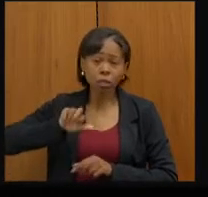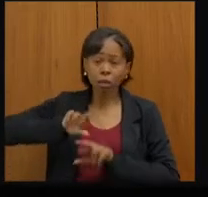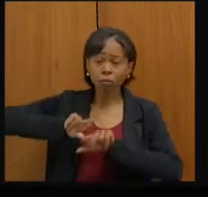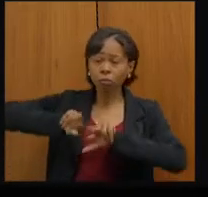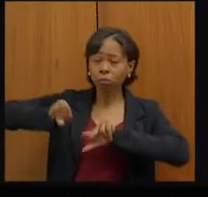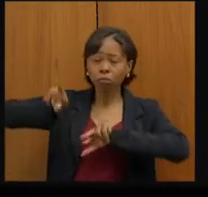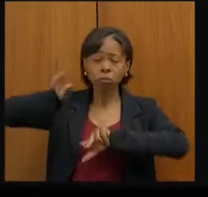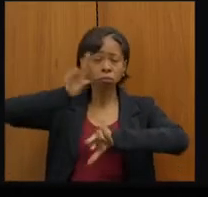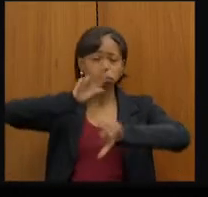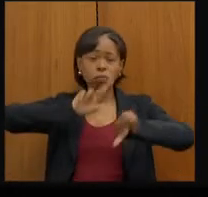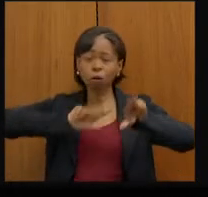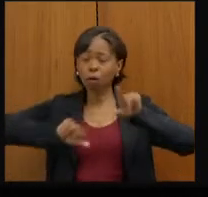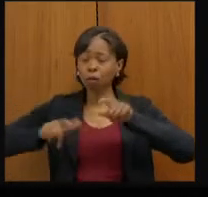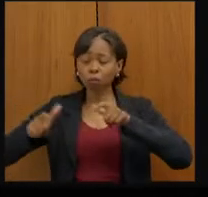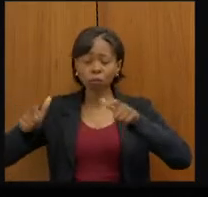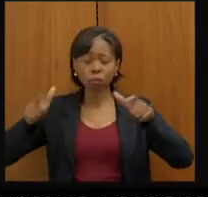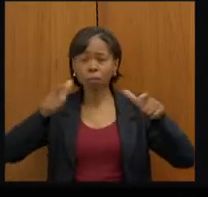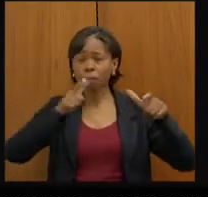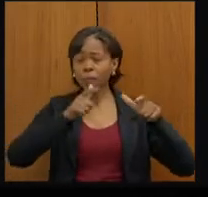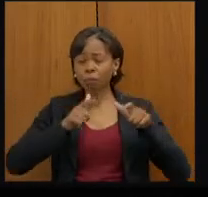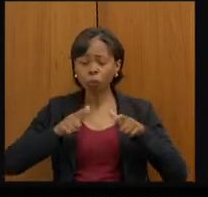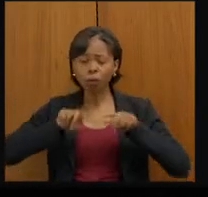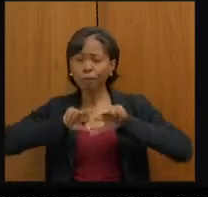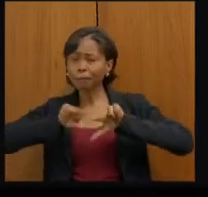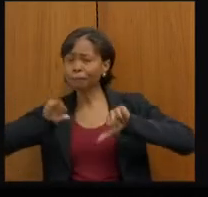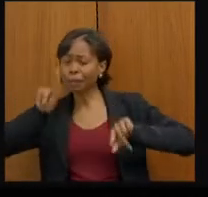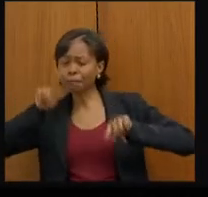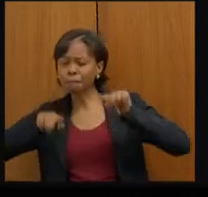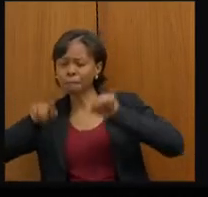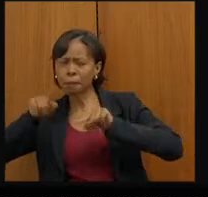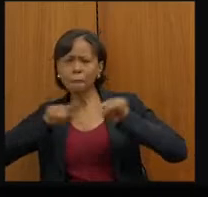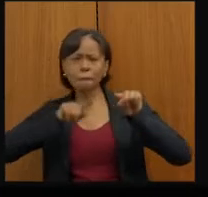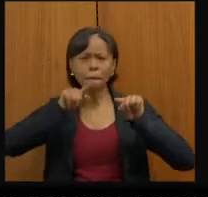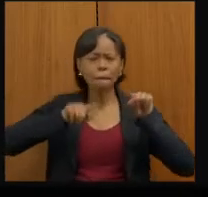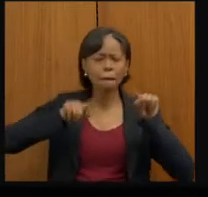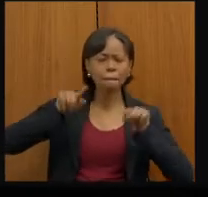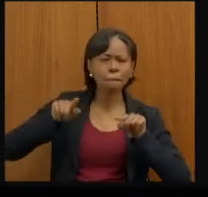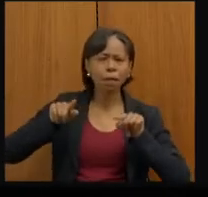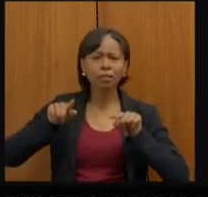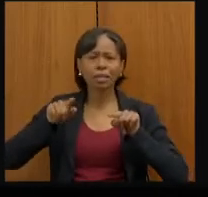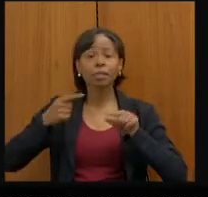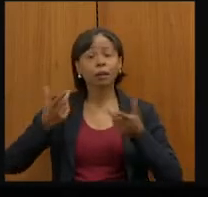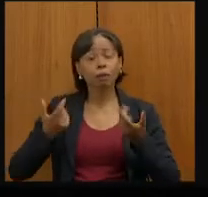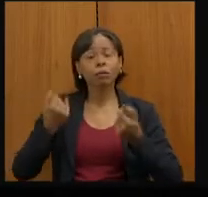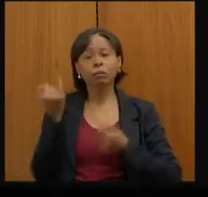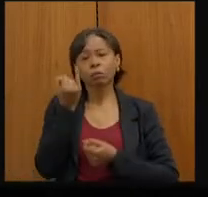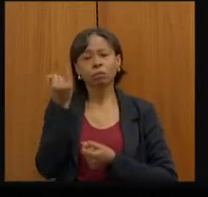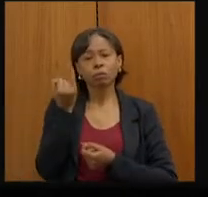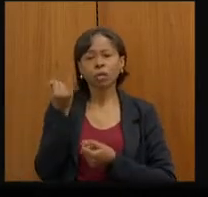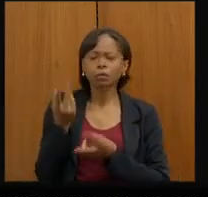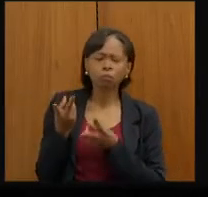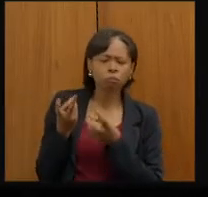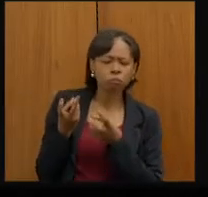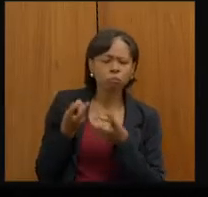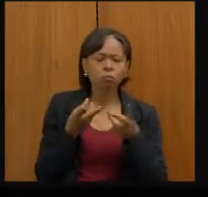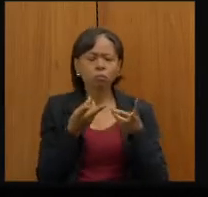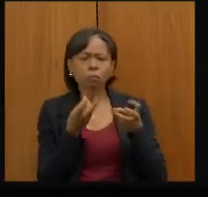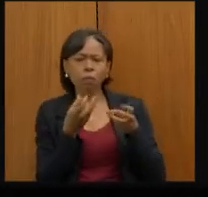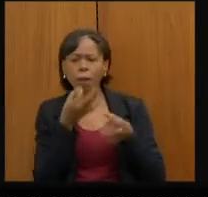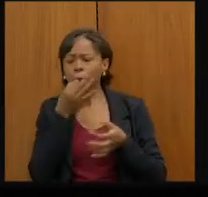muito diversas Então acho muito importante ouvir as pessoas que estão aqui e tentarmos é em